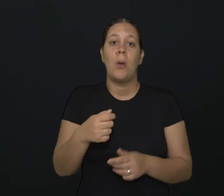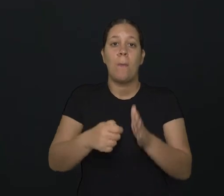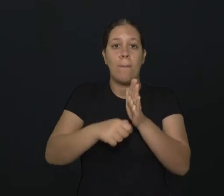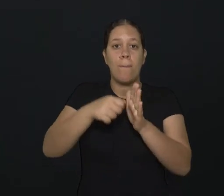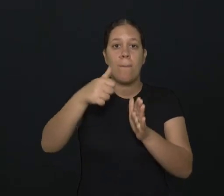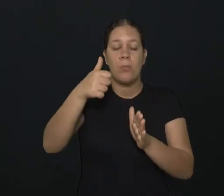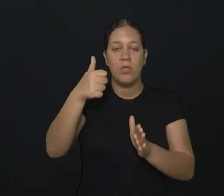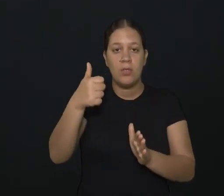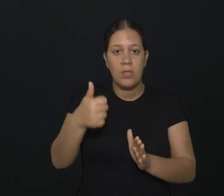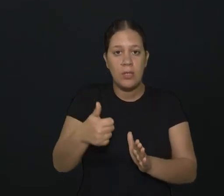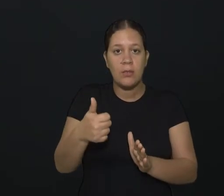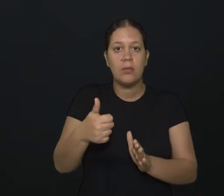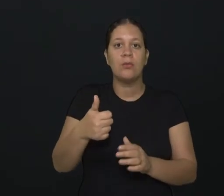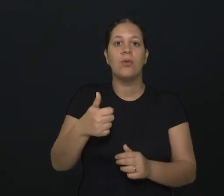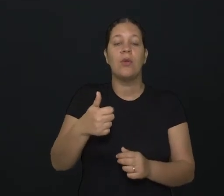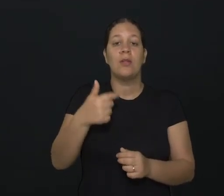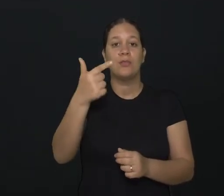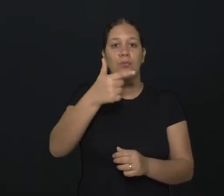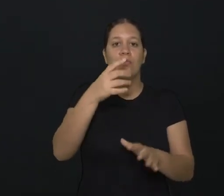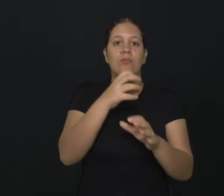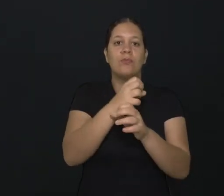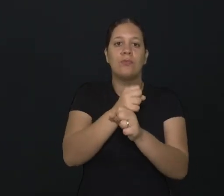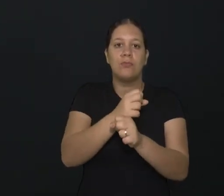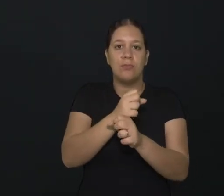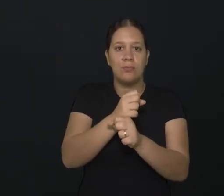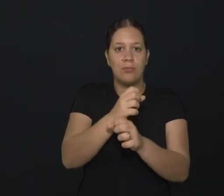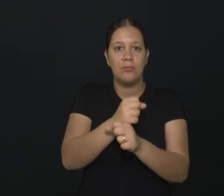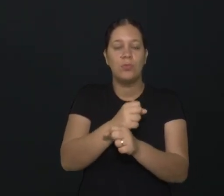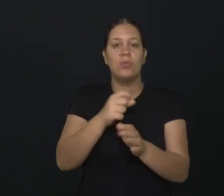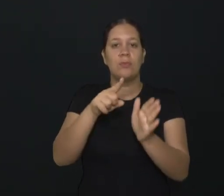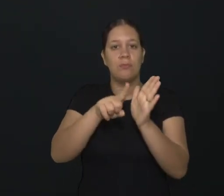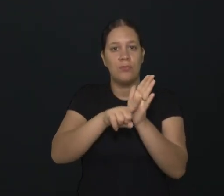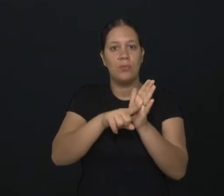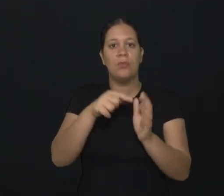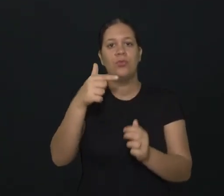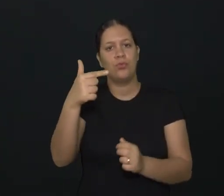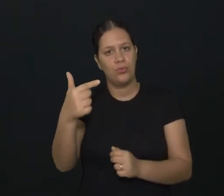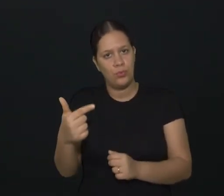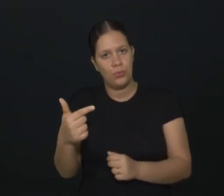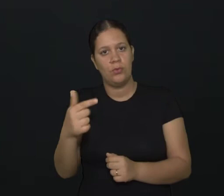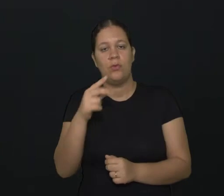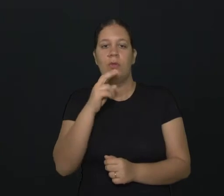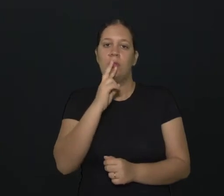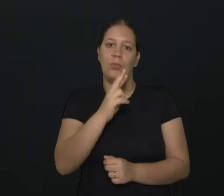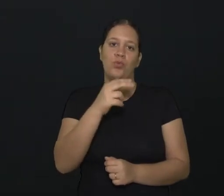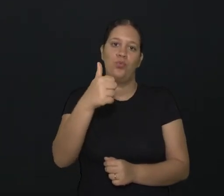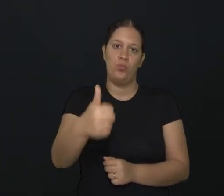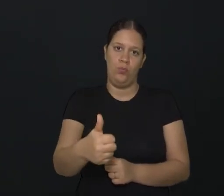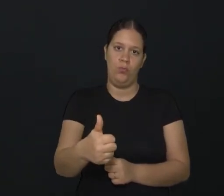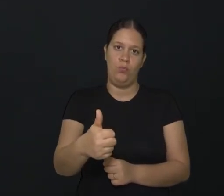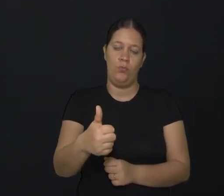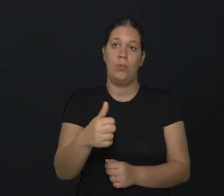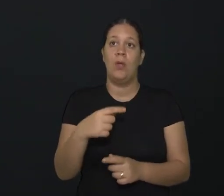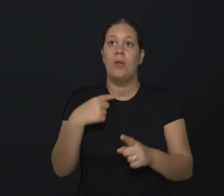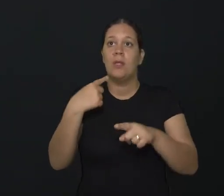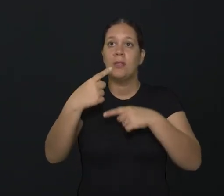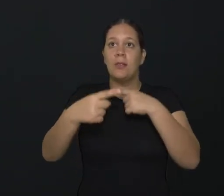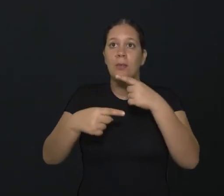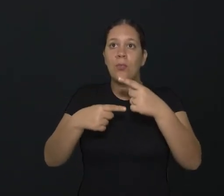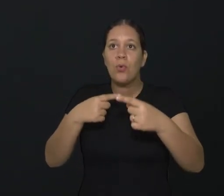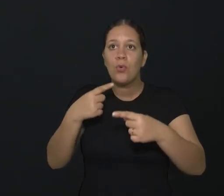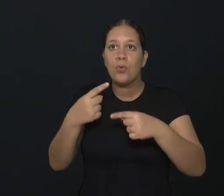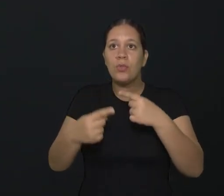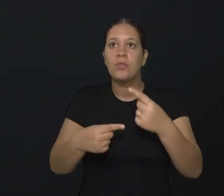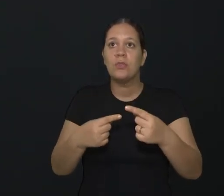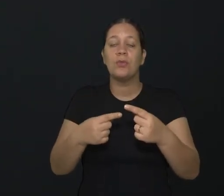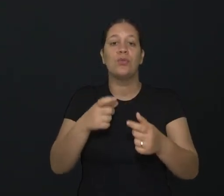o primeiro par ordenado da segunda equação equivale a menos 2 e 1. Depois, vamos supor